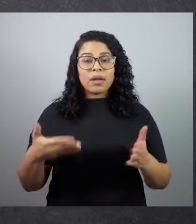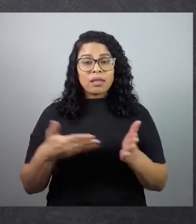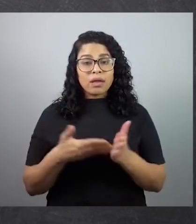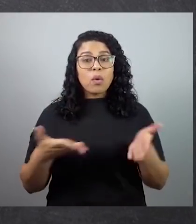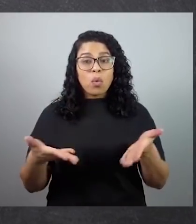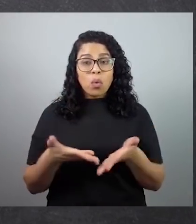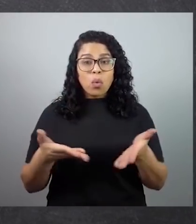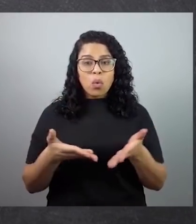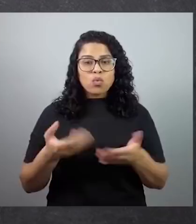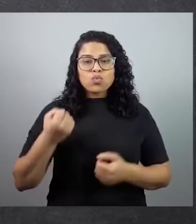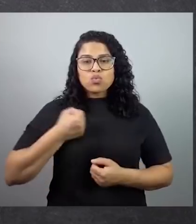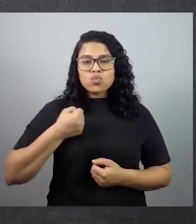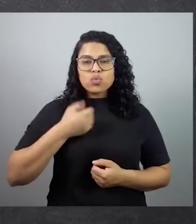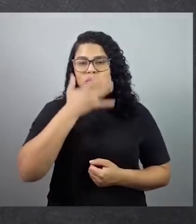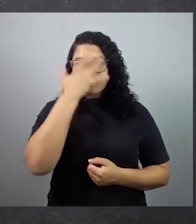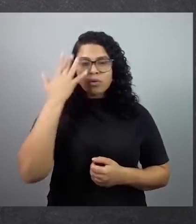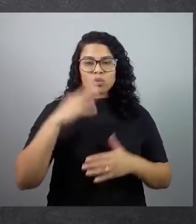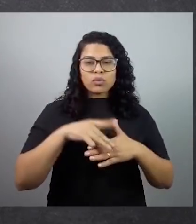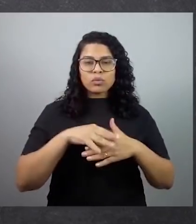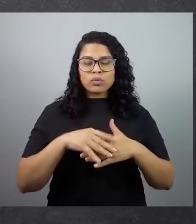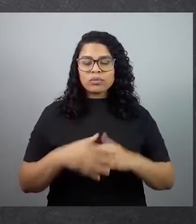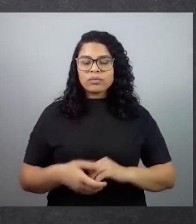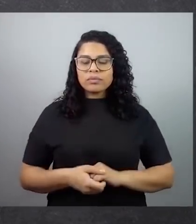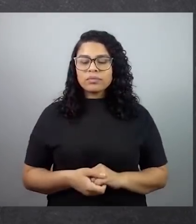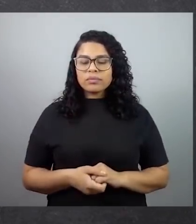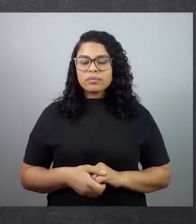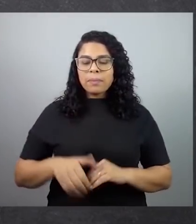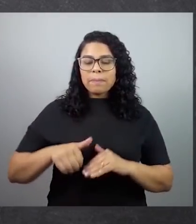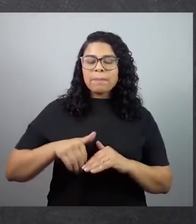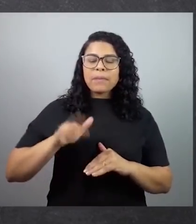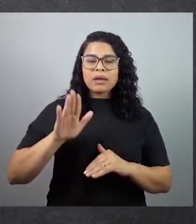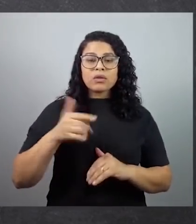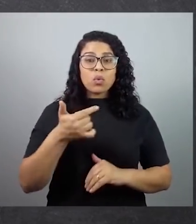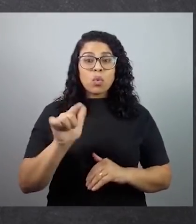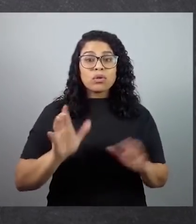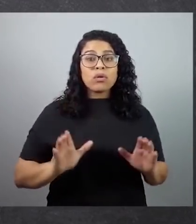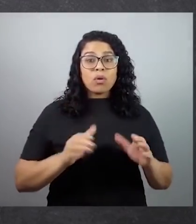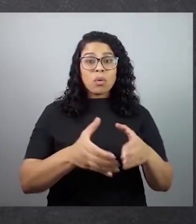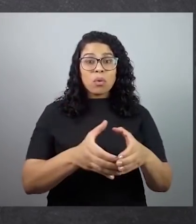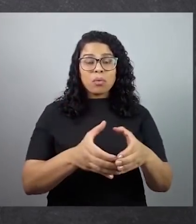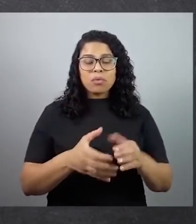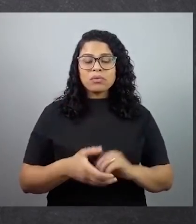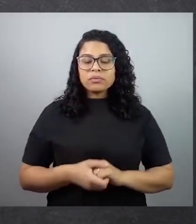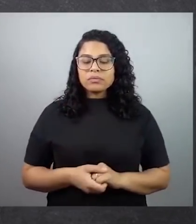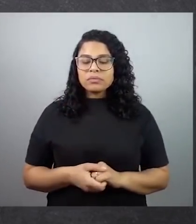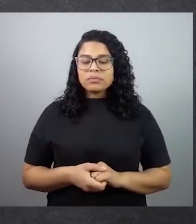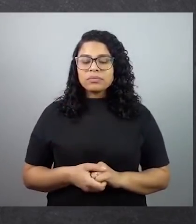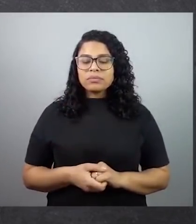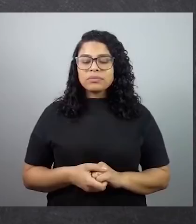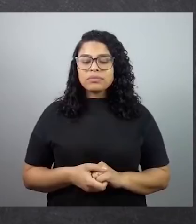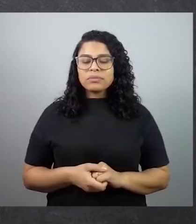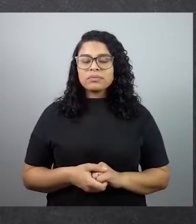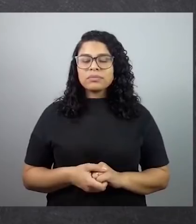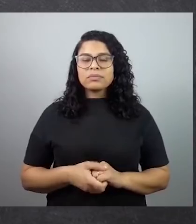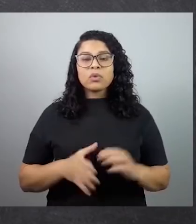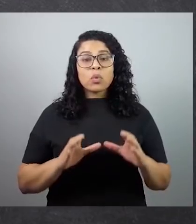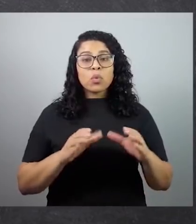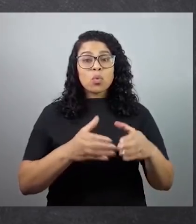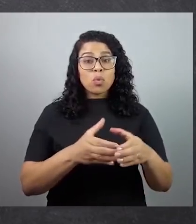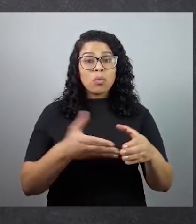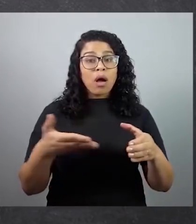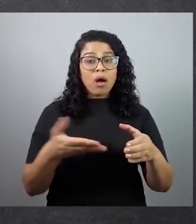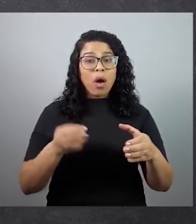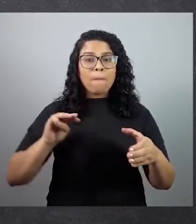até hoje. Esse já passa o quê? Para mais uma classe, que agora nós vai receber